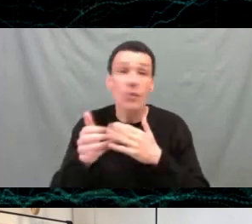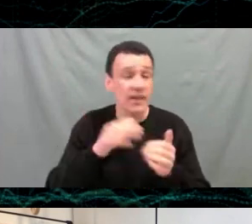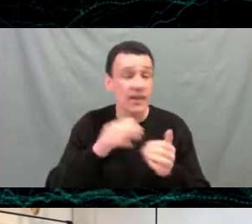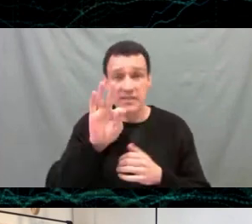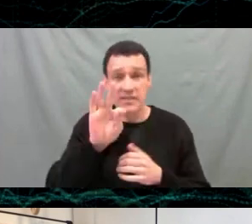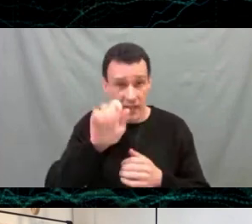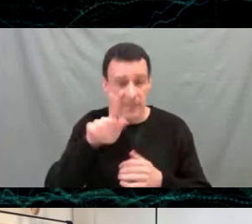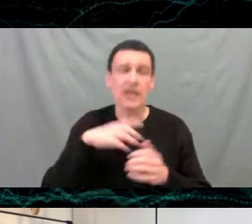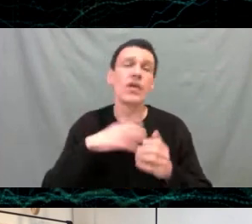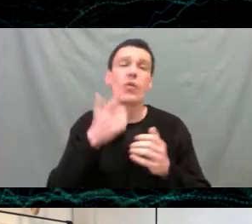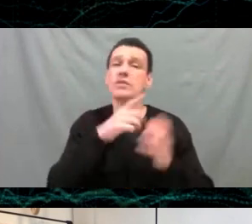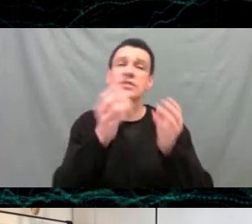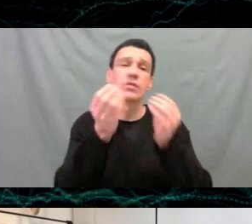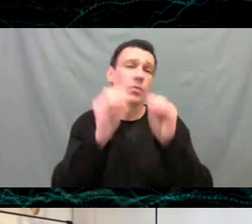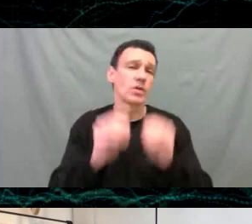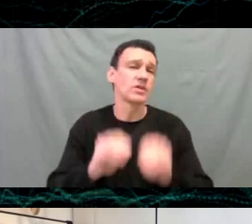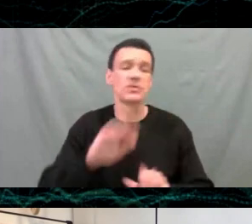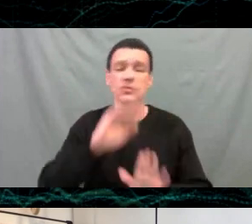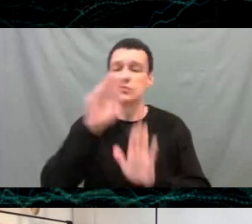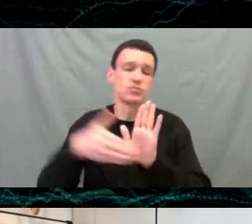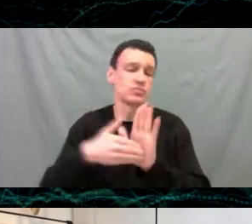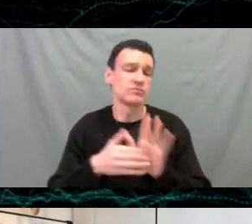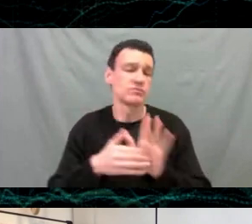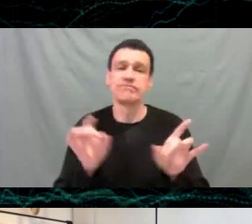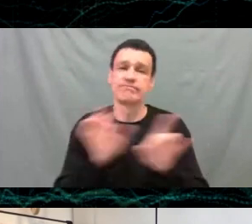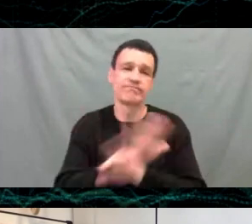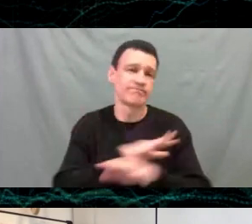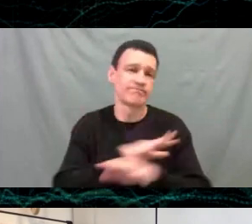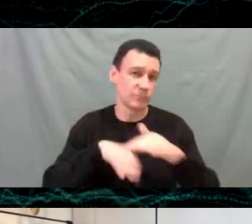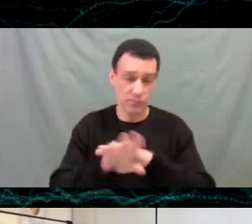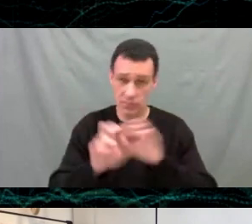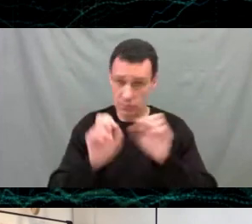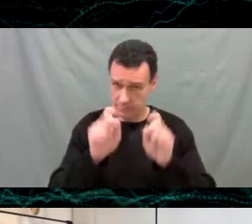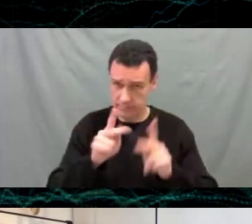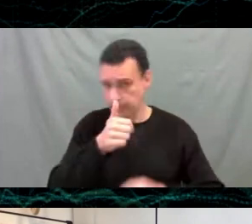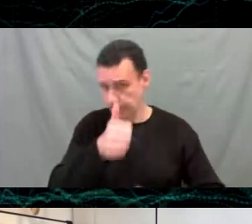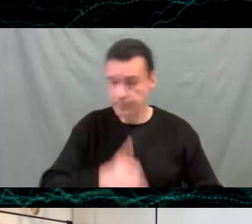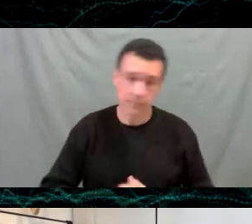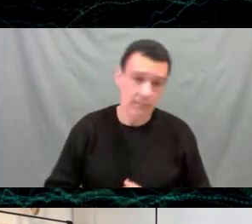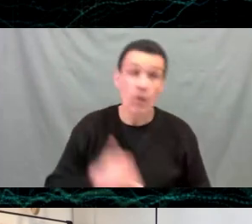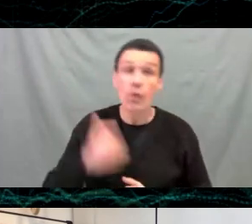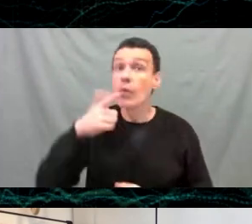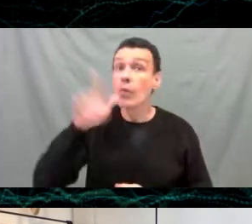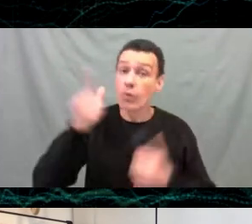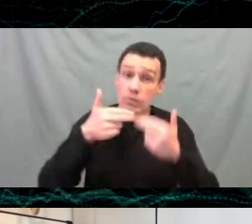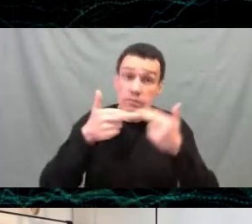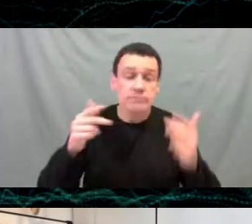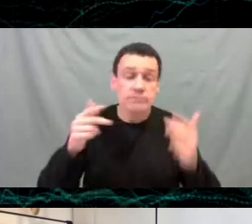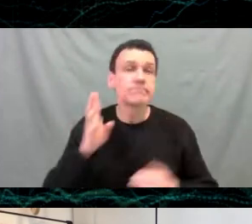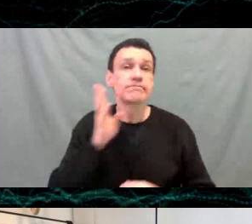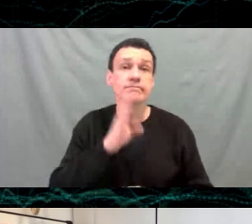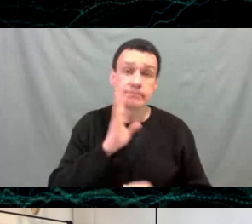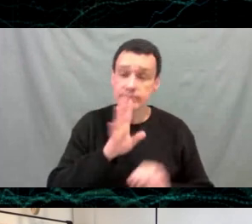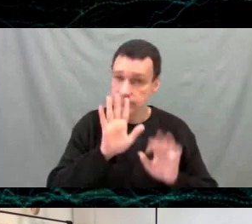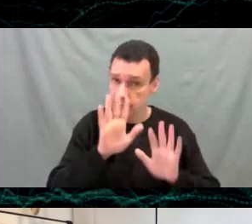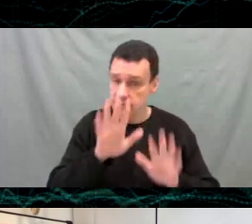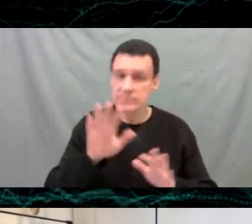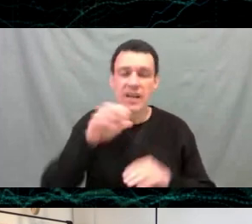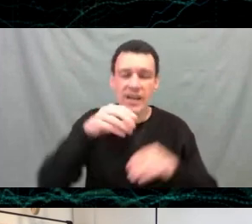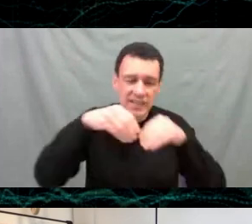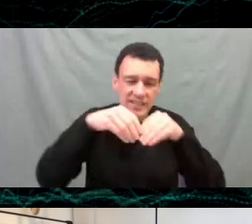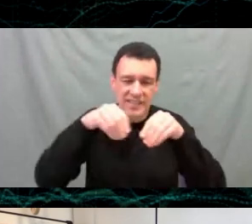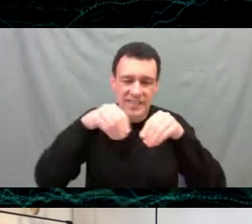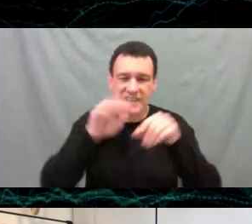nossa brincadeira, tá bom? E outra coisa que é muito legal também, que o TerraGrant ajuda a gente a manter as